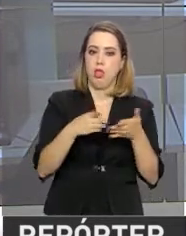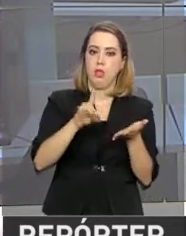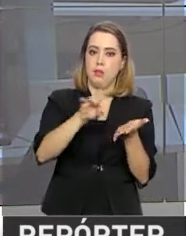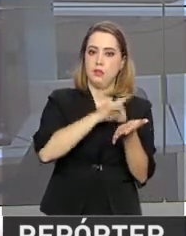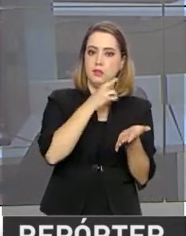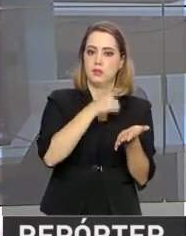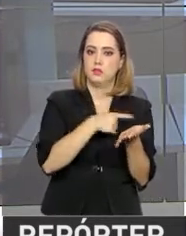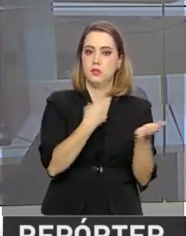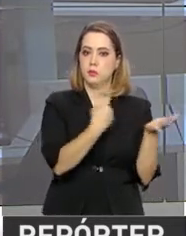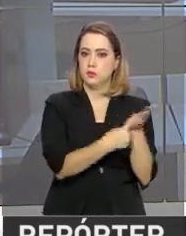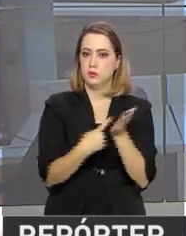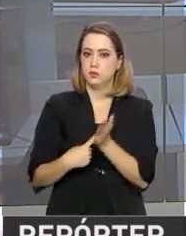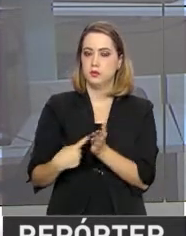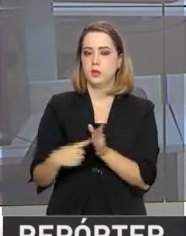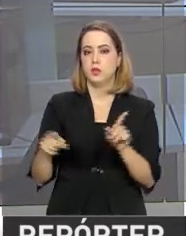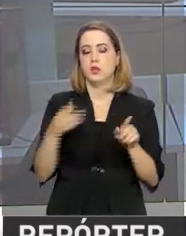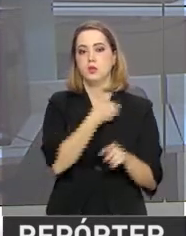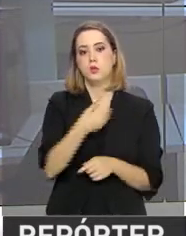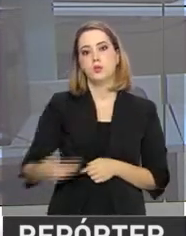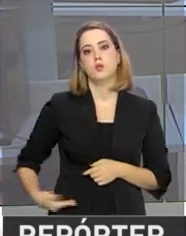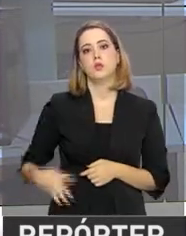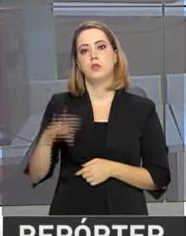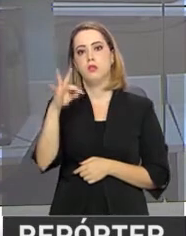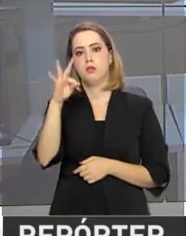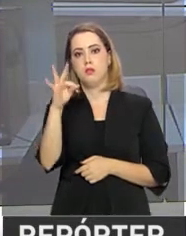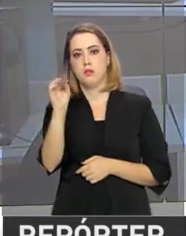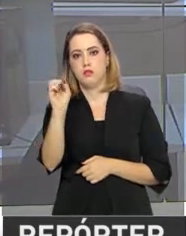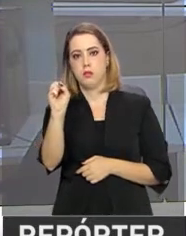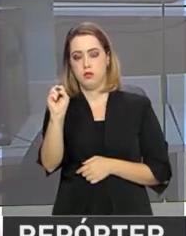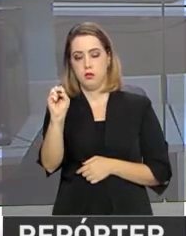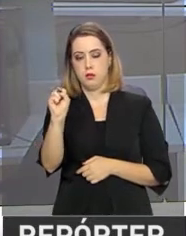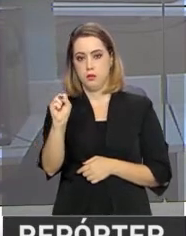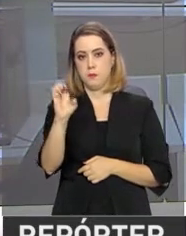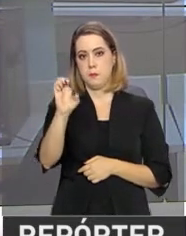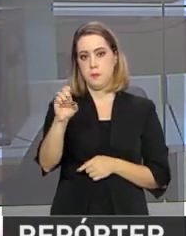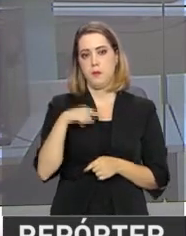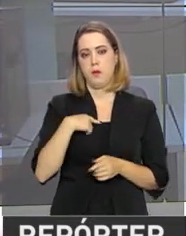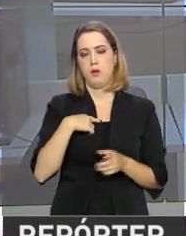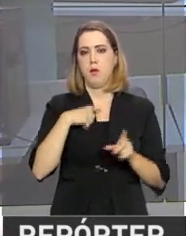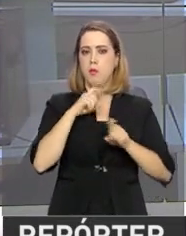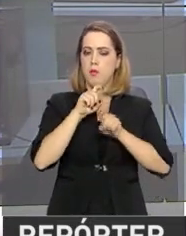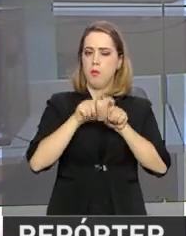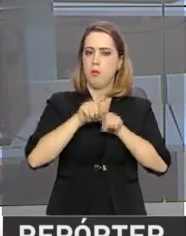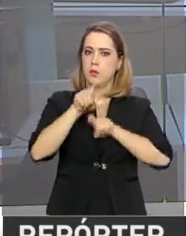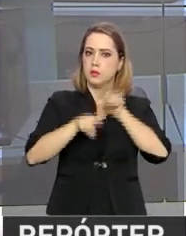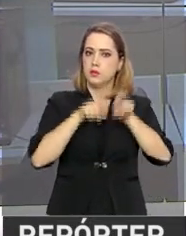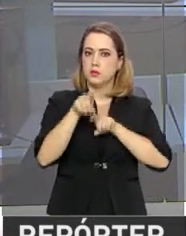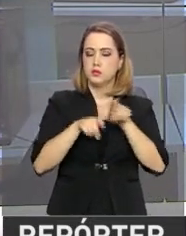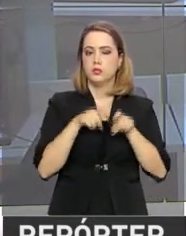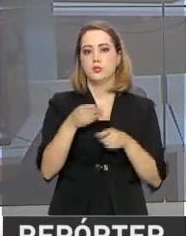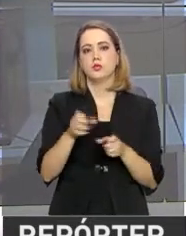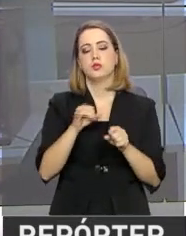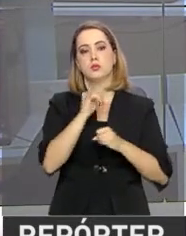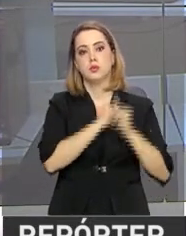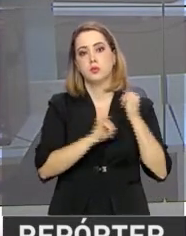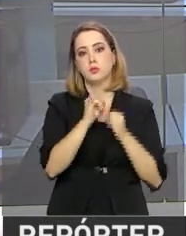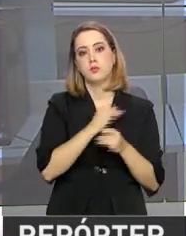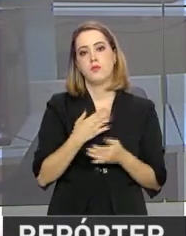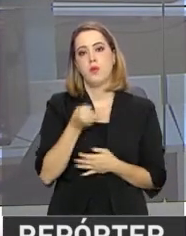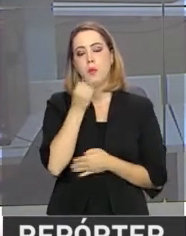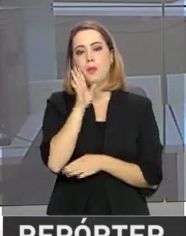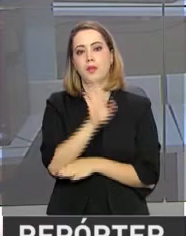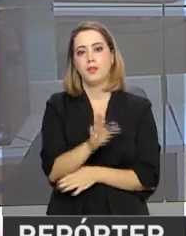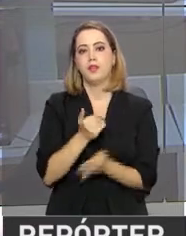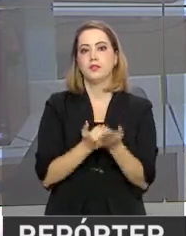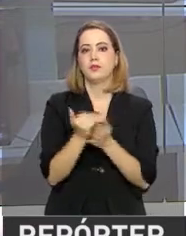do acordo entre o governo eo tse para digitalização das informações de órgãos públicos boa tarde pra você continue com a gente